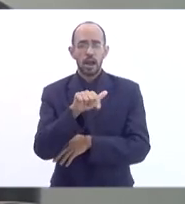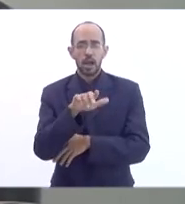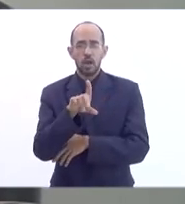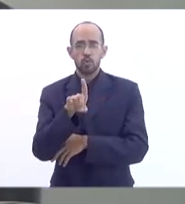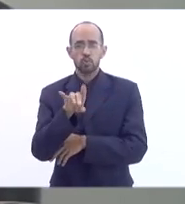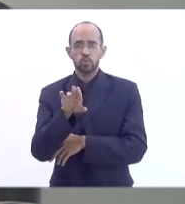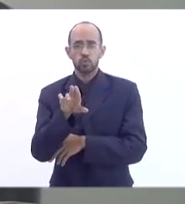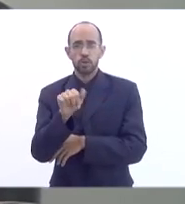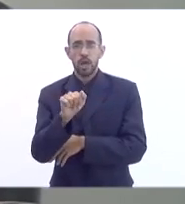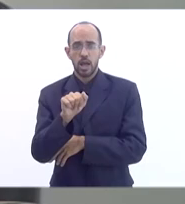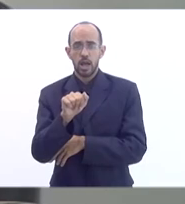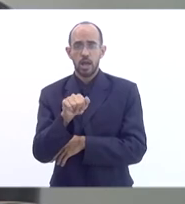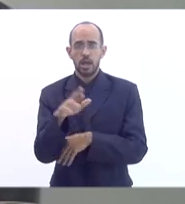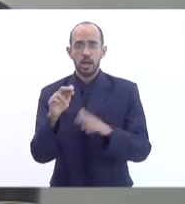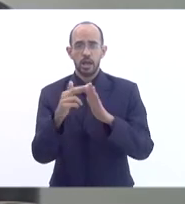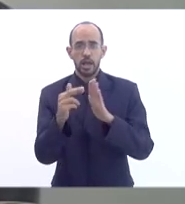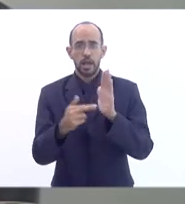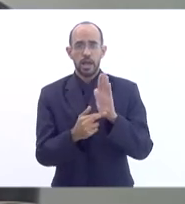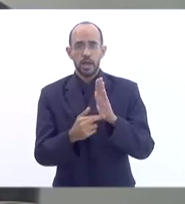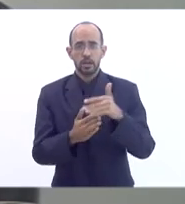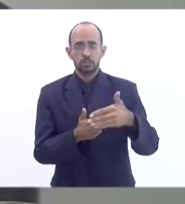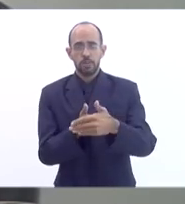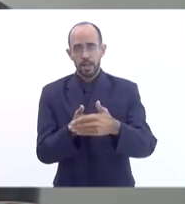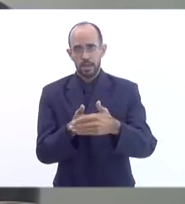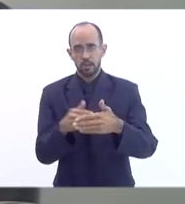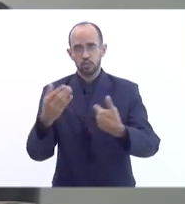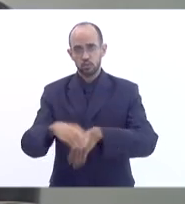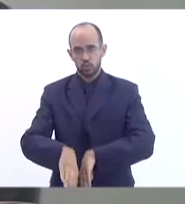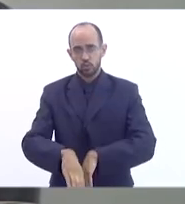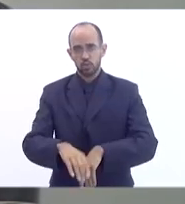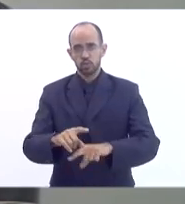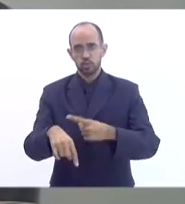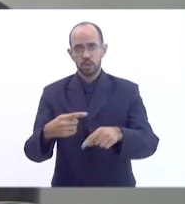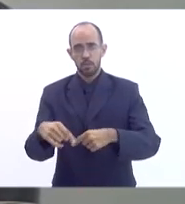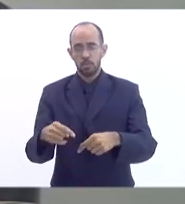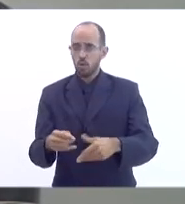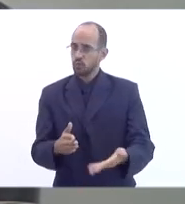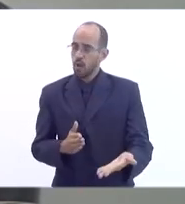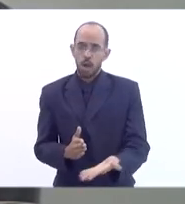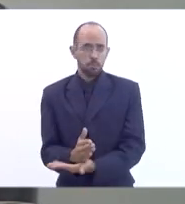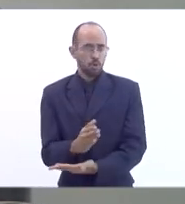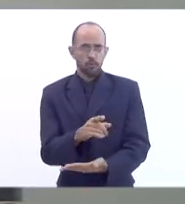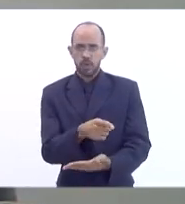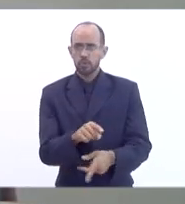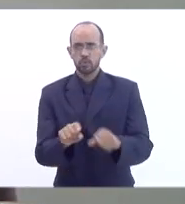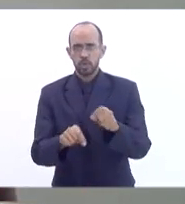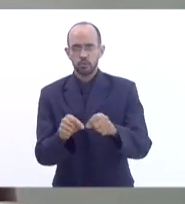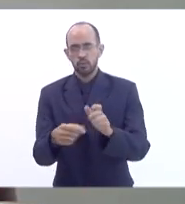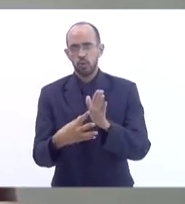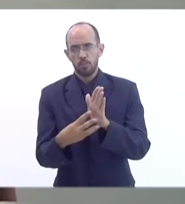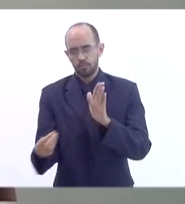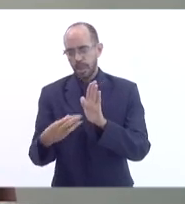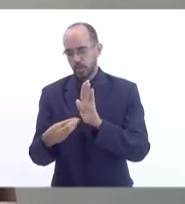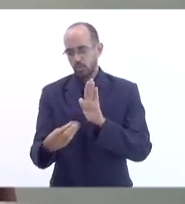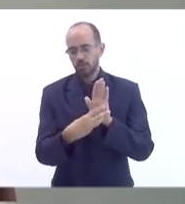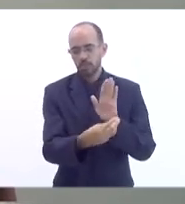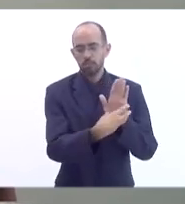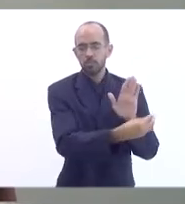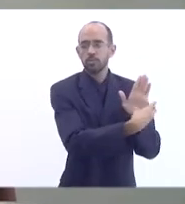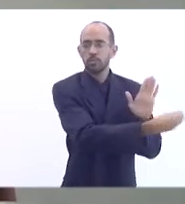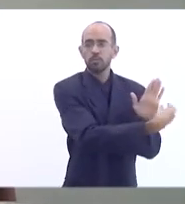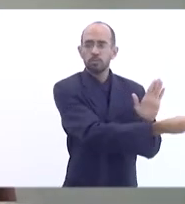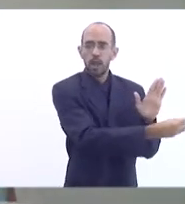mas decisão do STF que automaticamente após o trânsito em julgado começou a ser replicada pelas